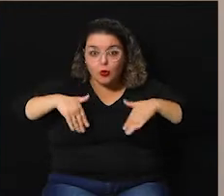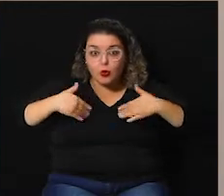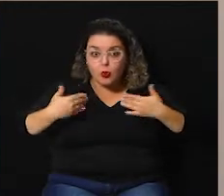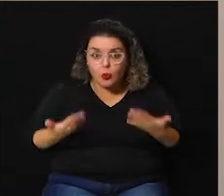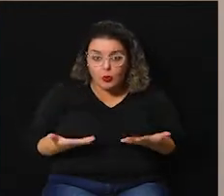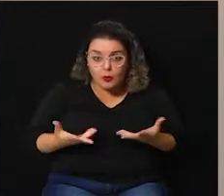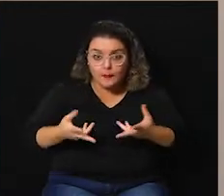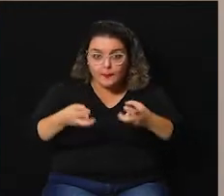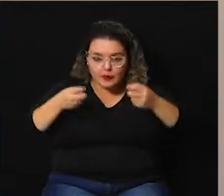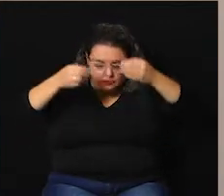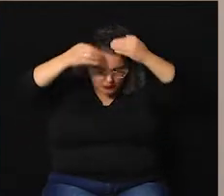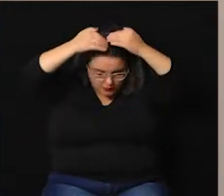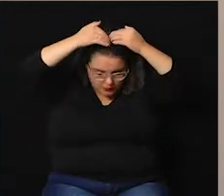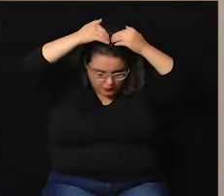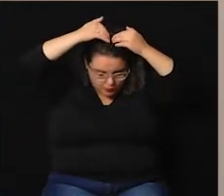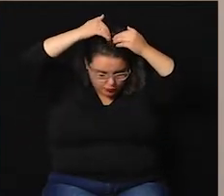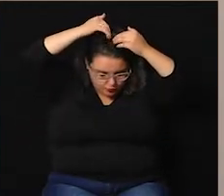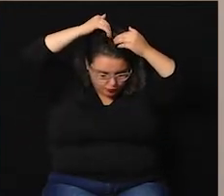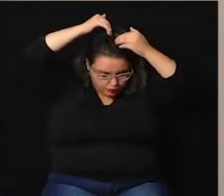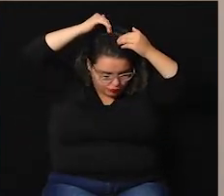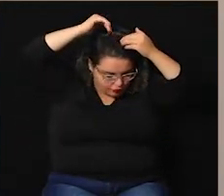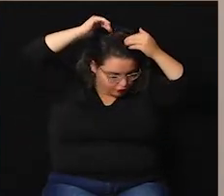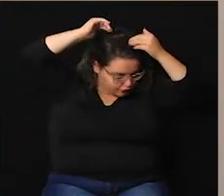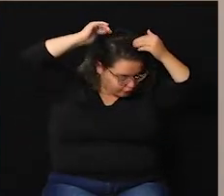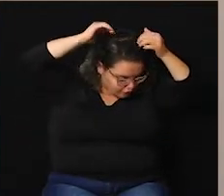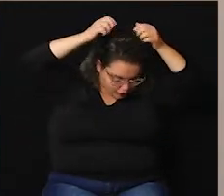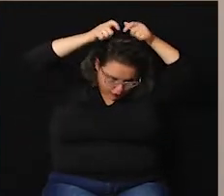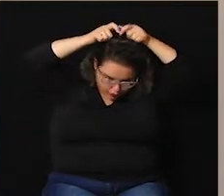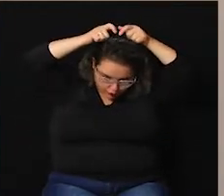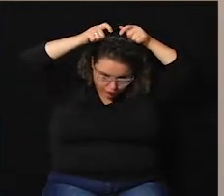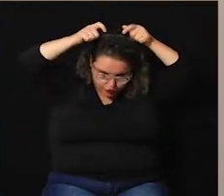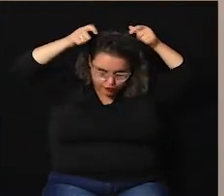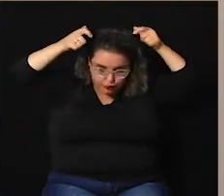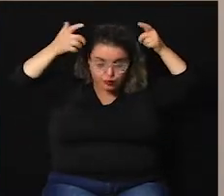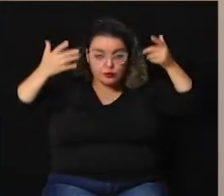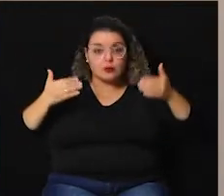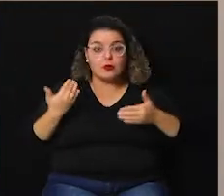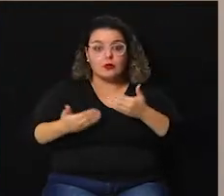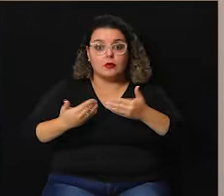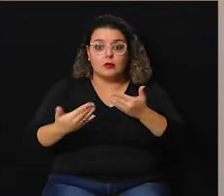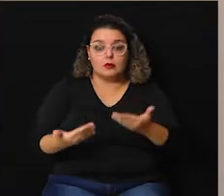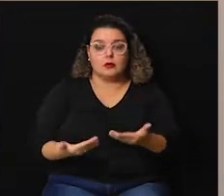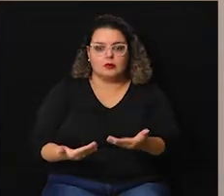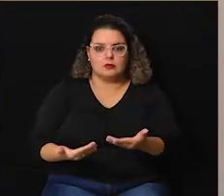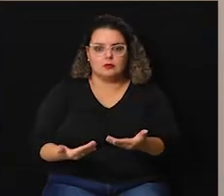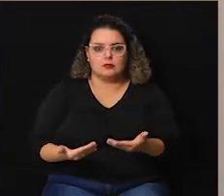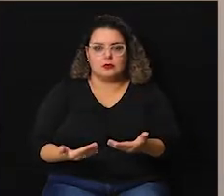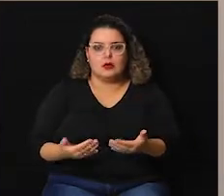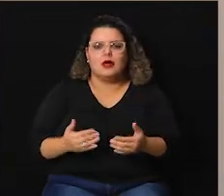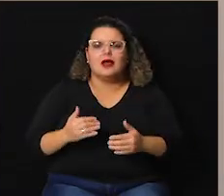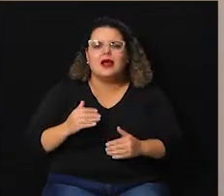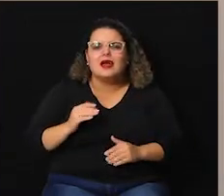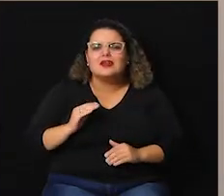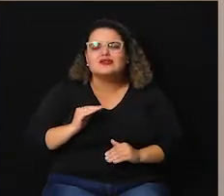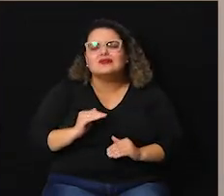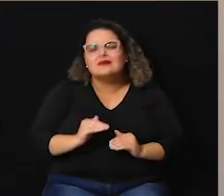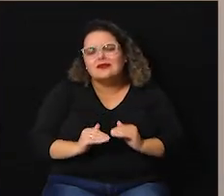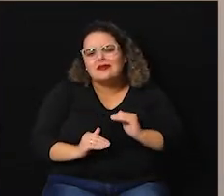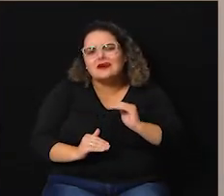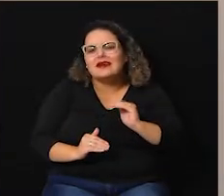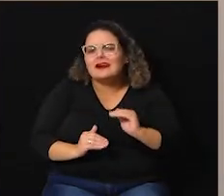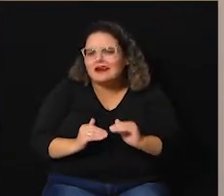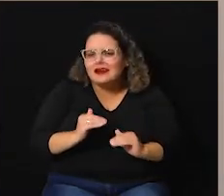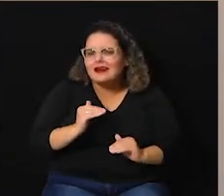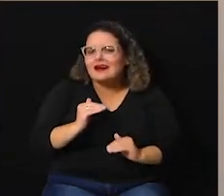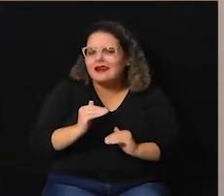risca do cabelo vem aumentando com o decorrer dos meses ou anos. A evolução é lenta, é diferente da